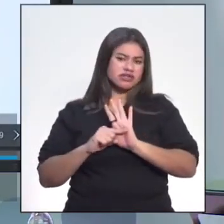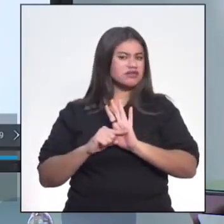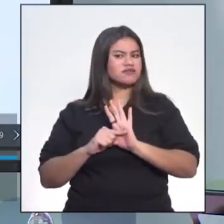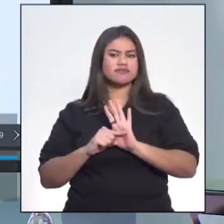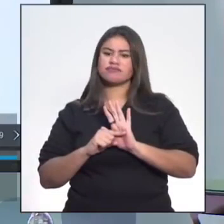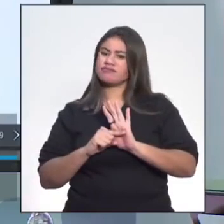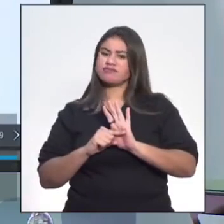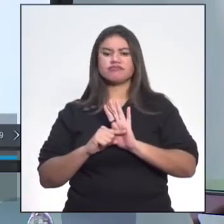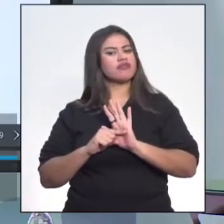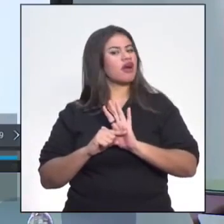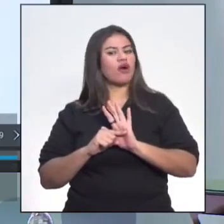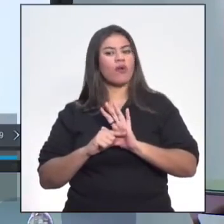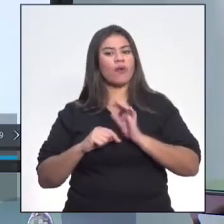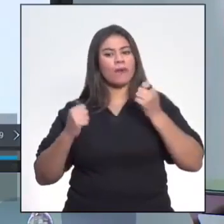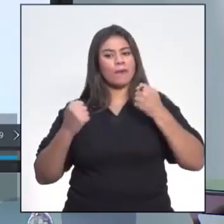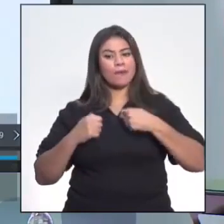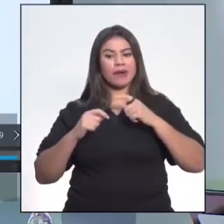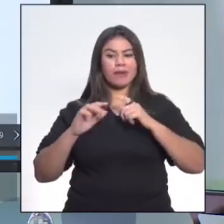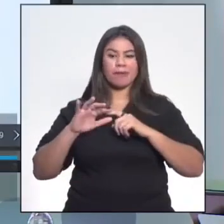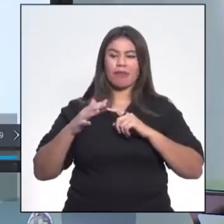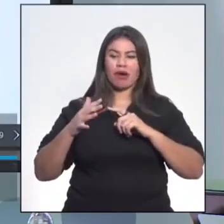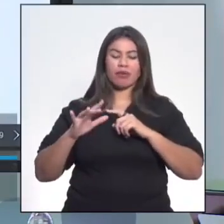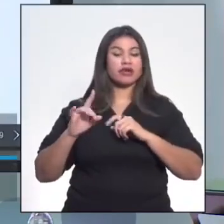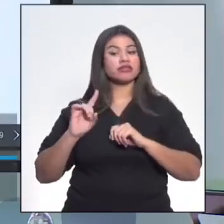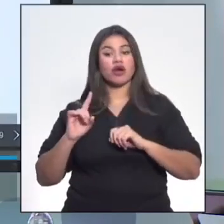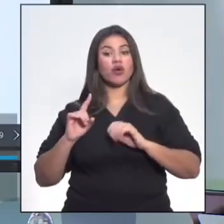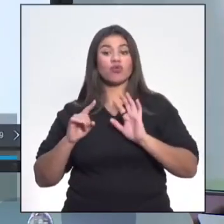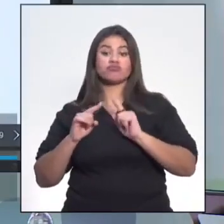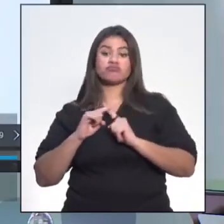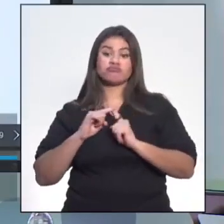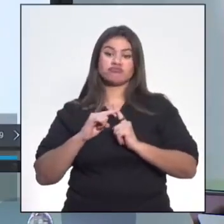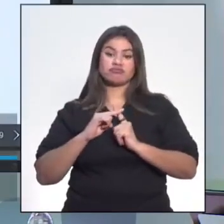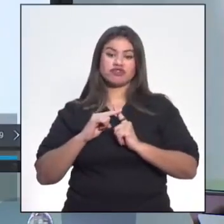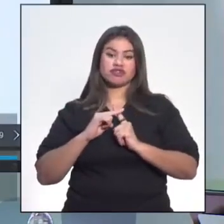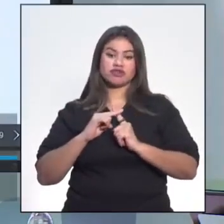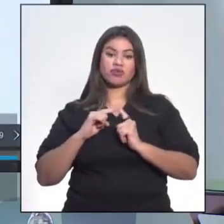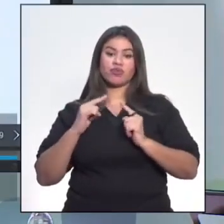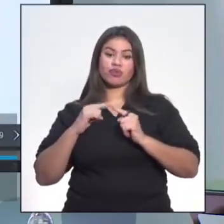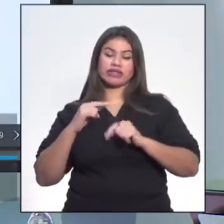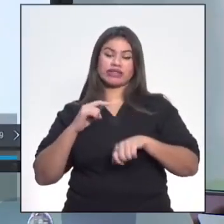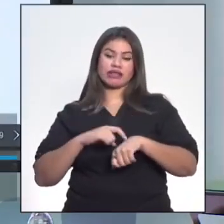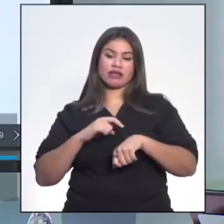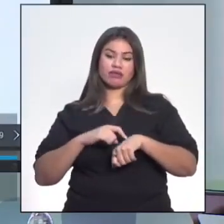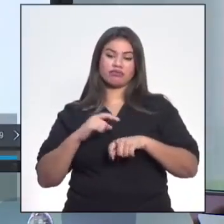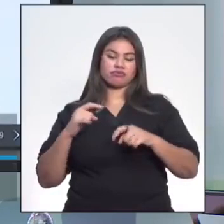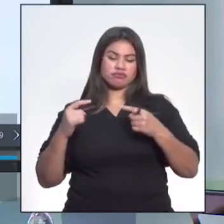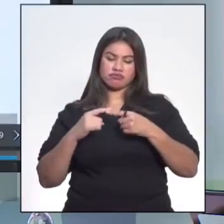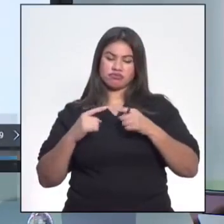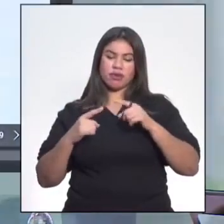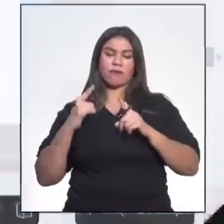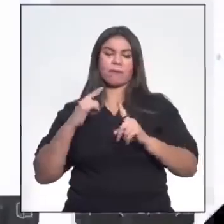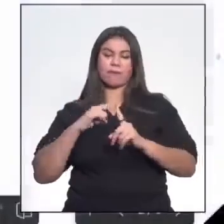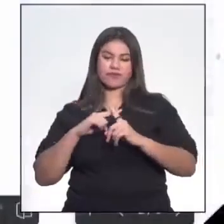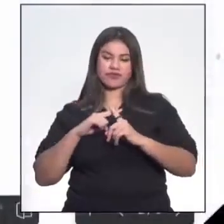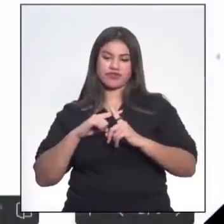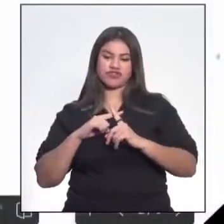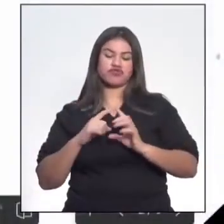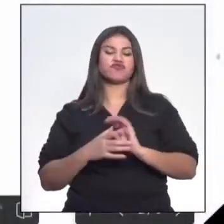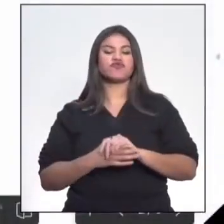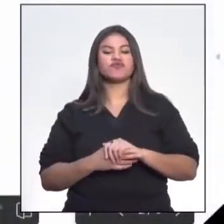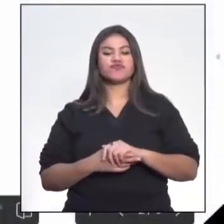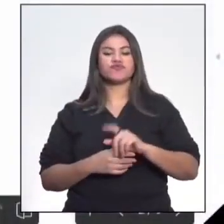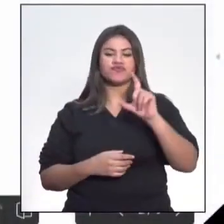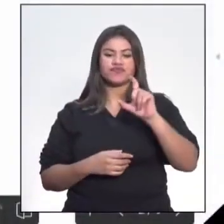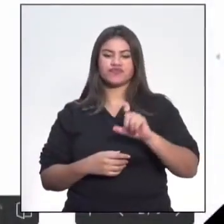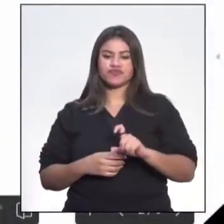Não. Então, não preciso colocar o mais ou menos. Vai ser só positivo, porque tempo só pode ser positivo. Então, x é